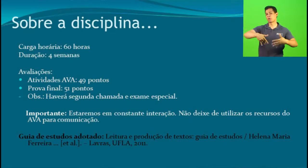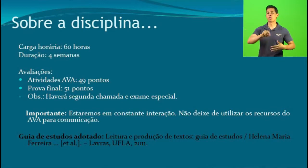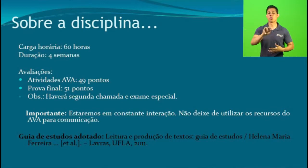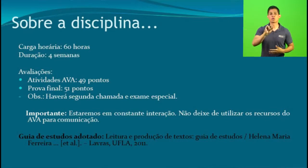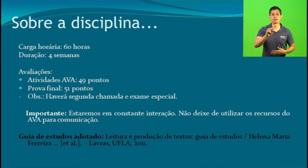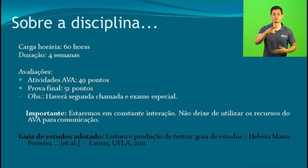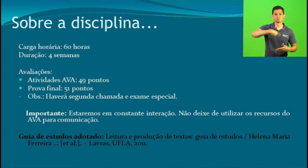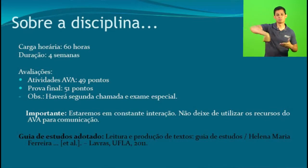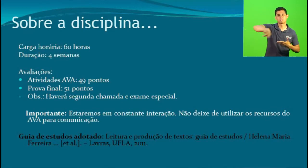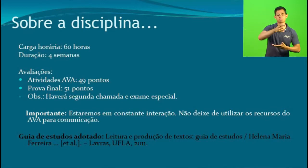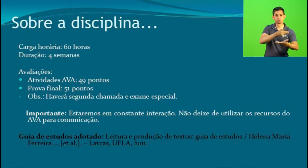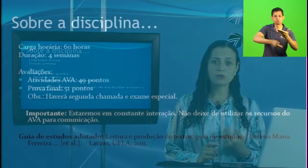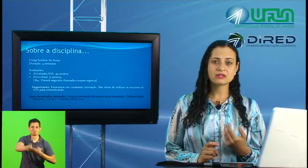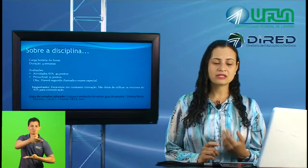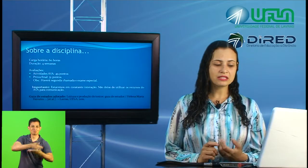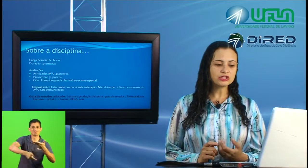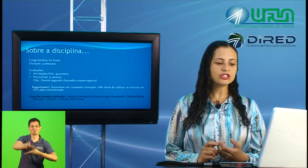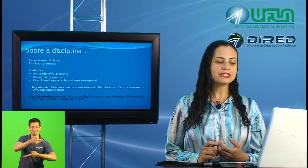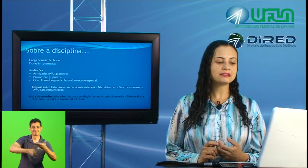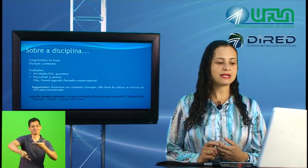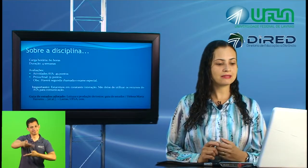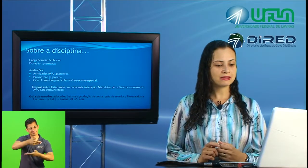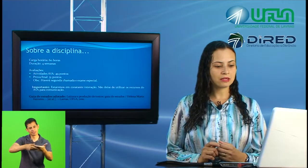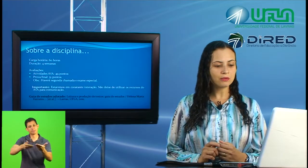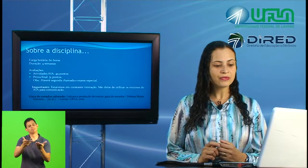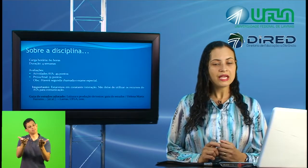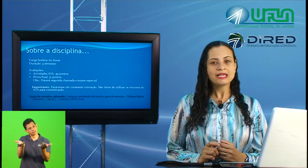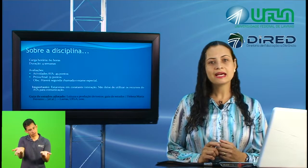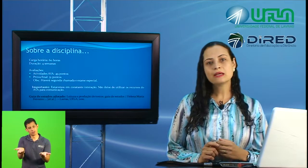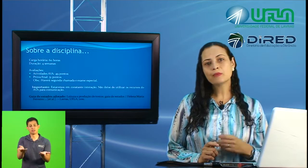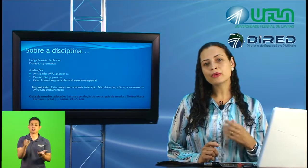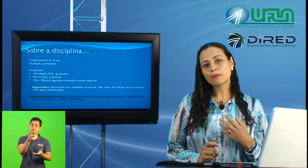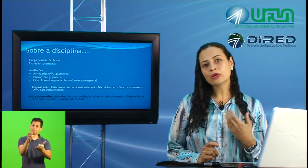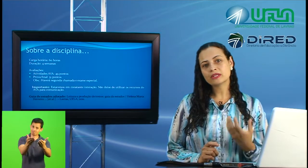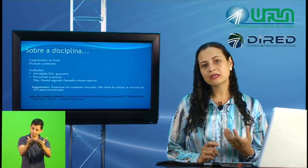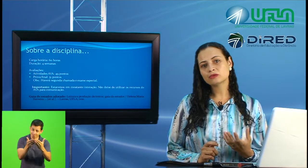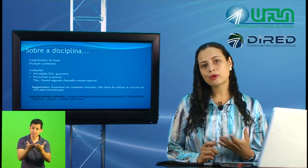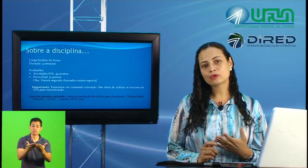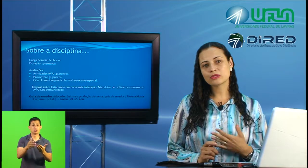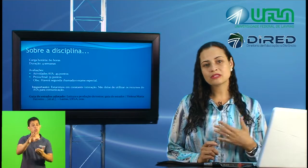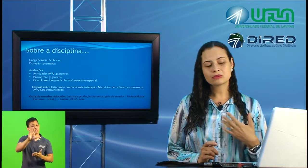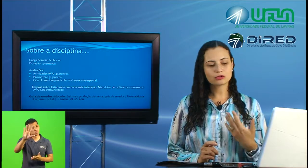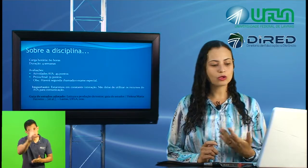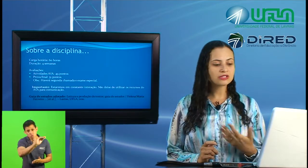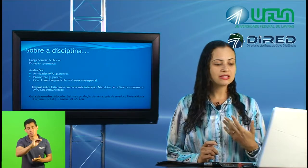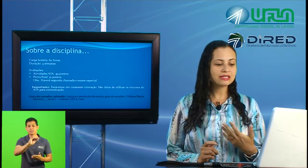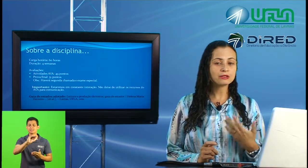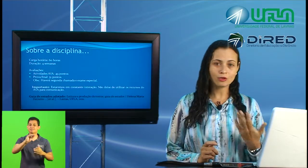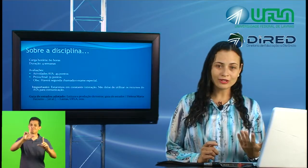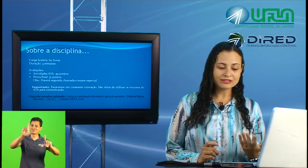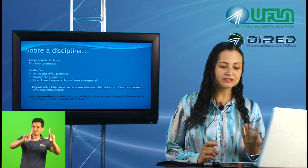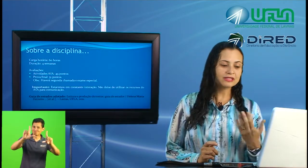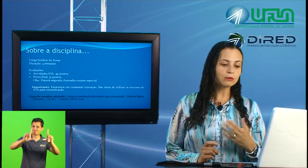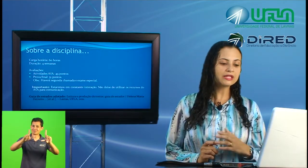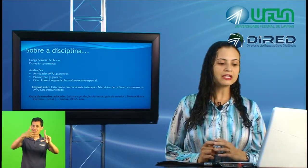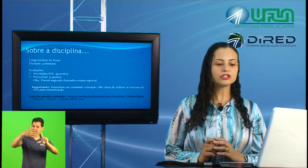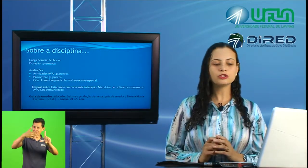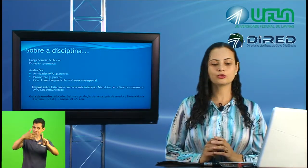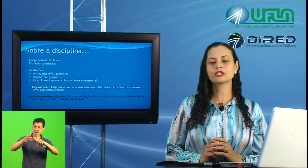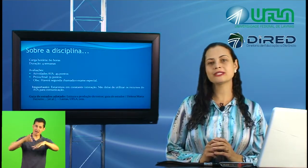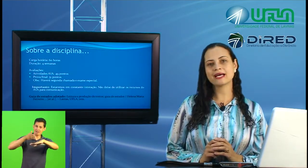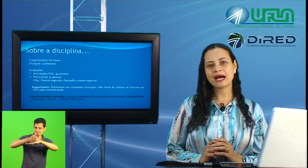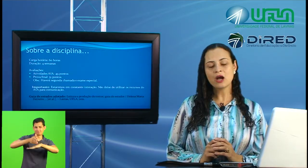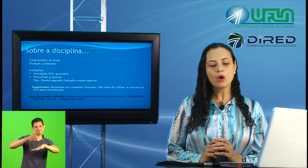nós estaremos em constante interação e aí, portanto, eu solicito a todos e todas que não deixem